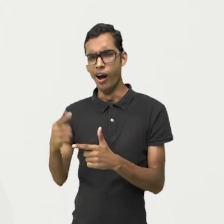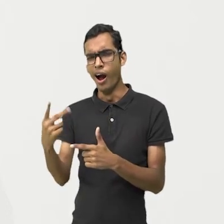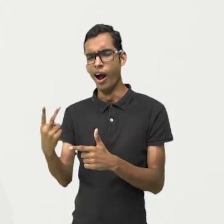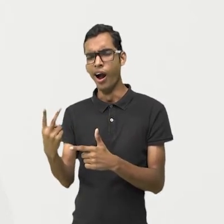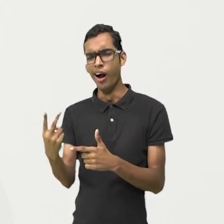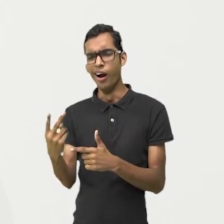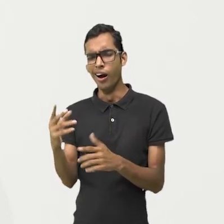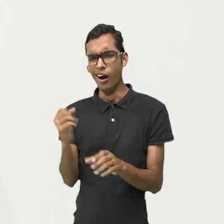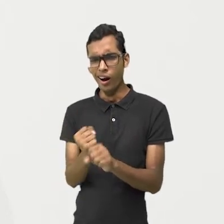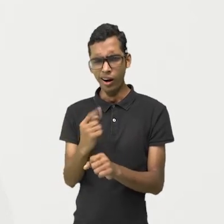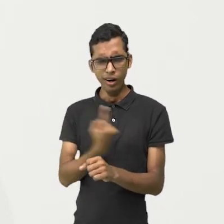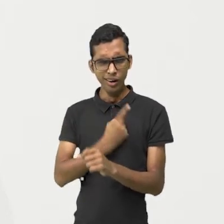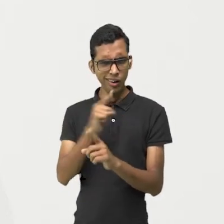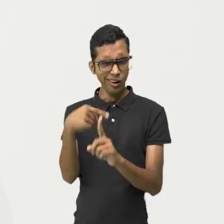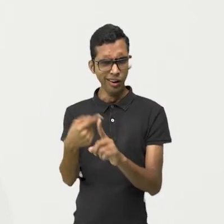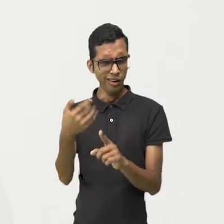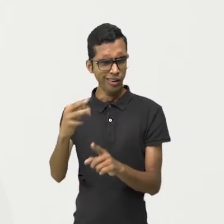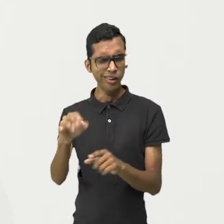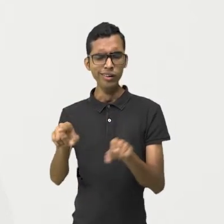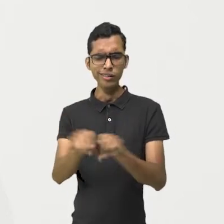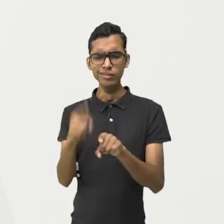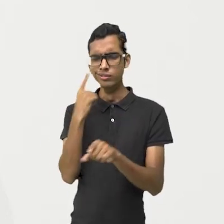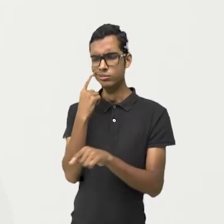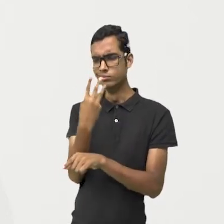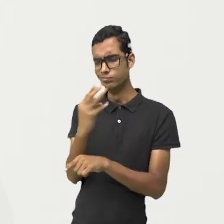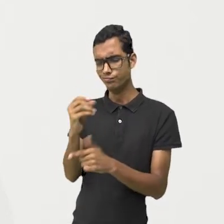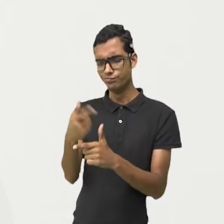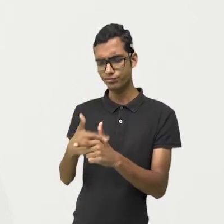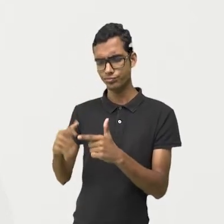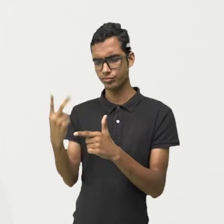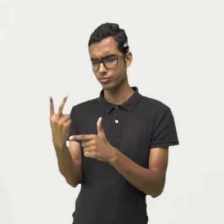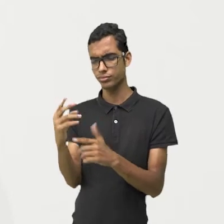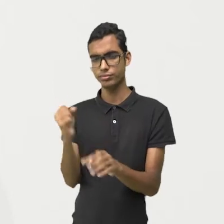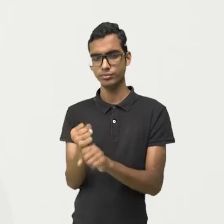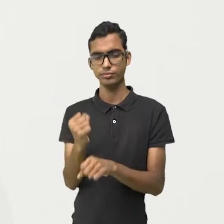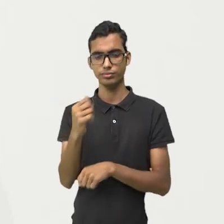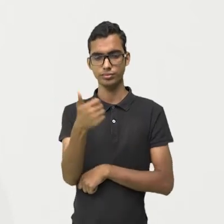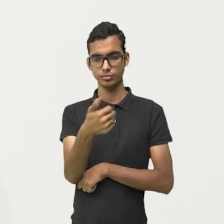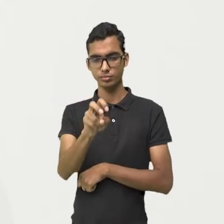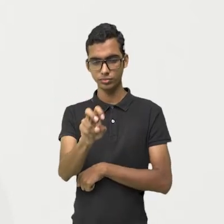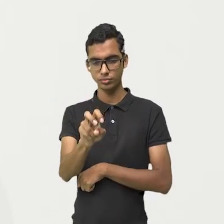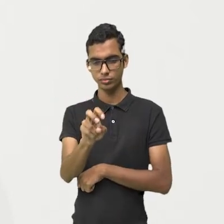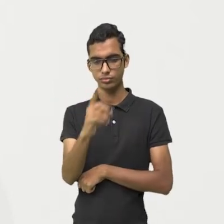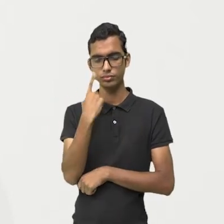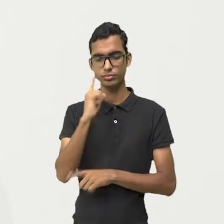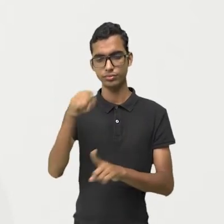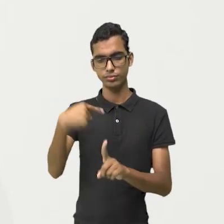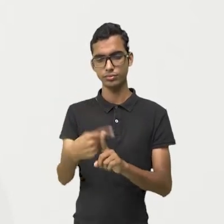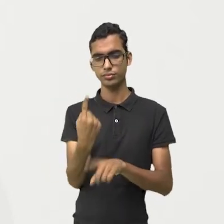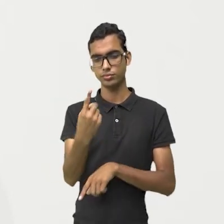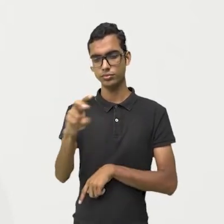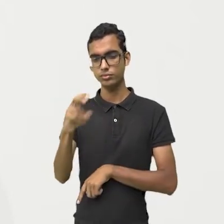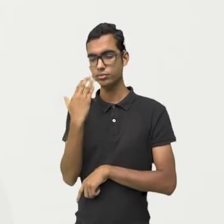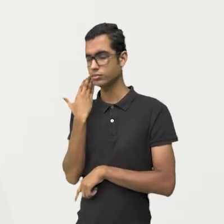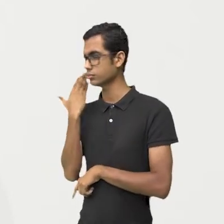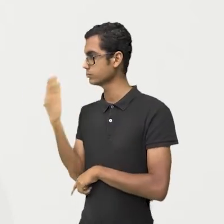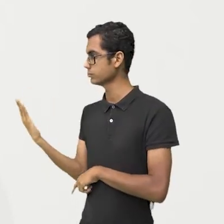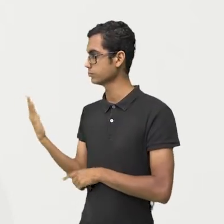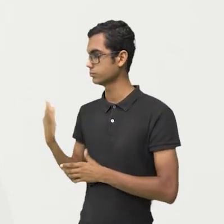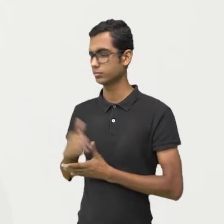positivo? É. Então, dividindo 30 por 2, nós vamos ter 15. Mas qual é o sinal? Mais